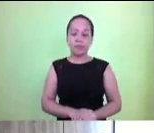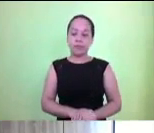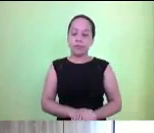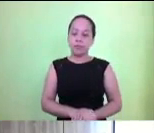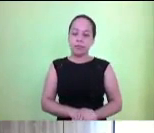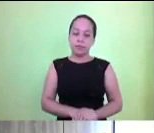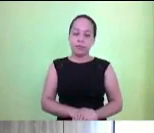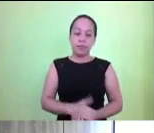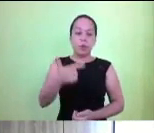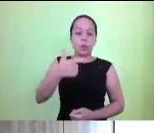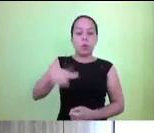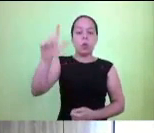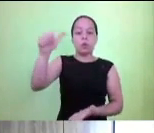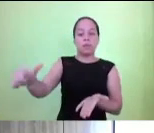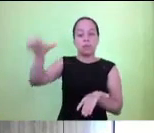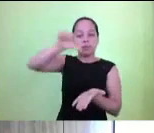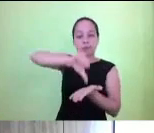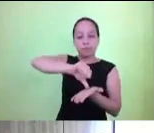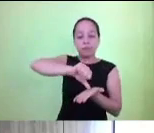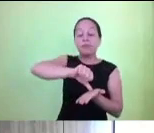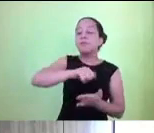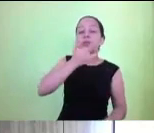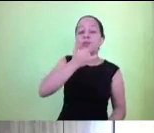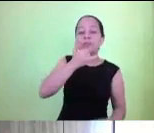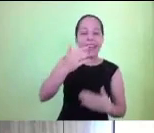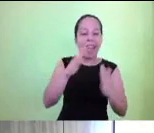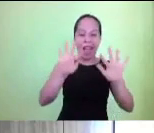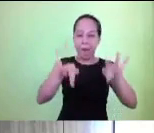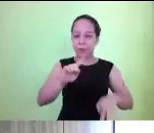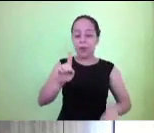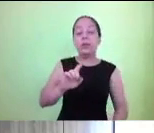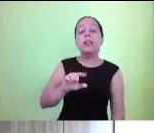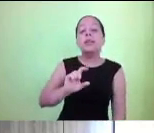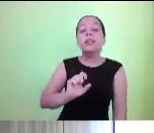Próximo polo, Santa Teresa.